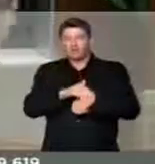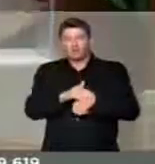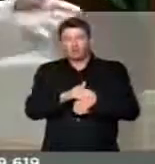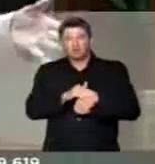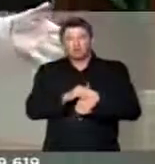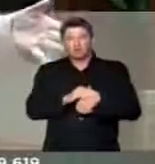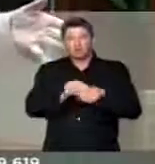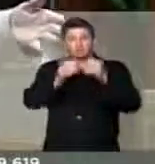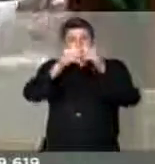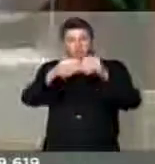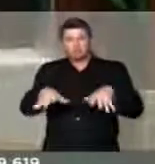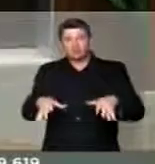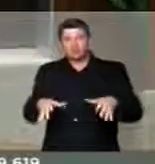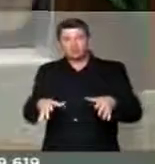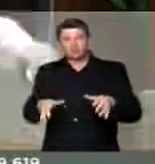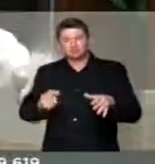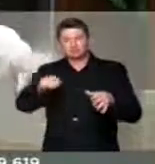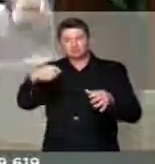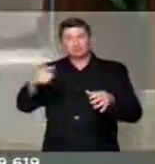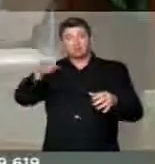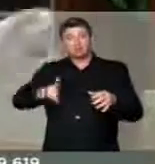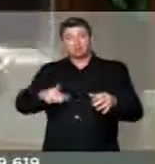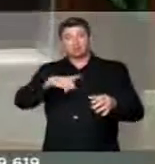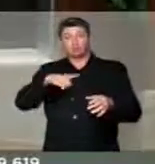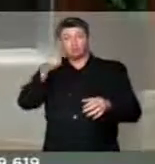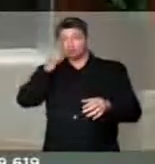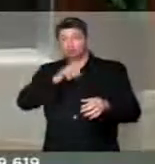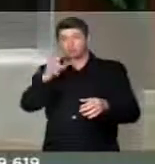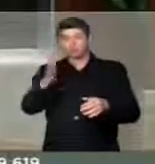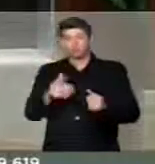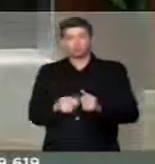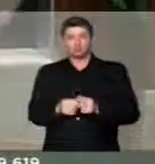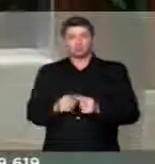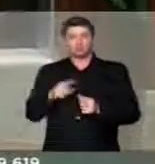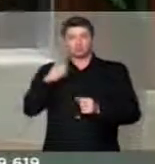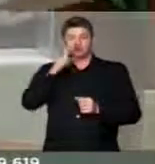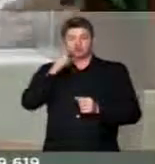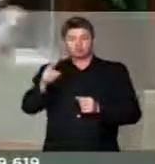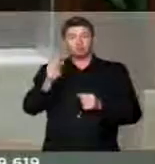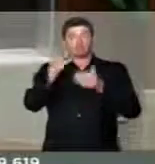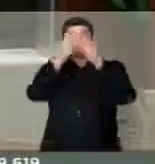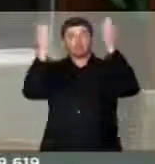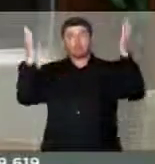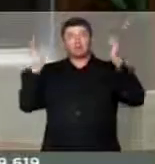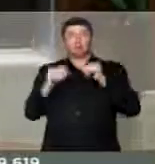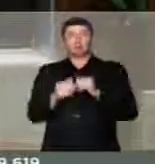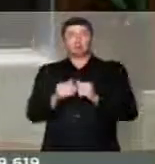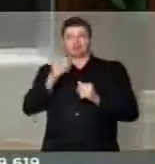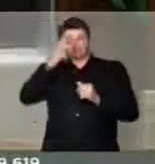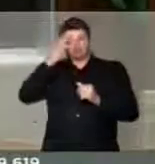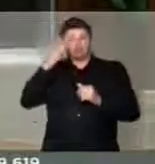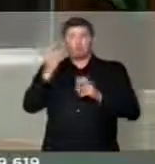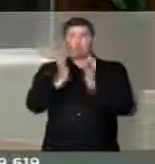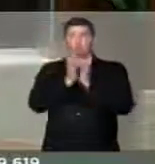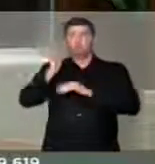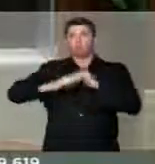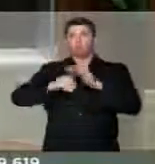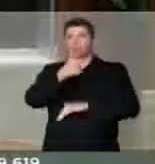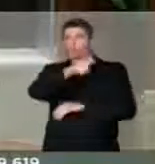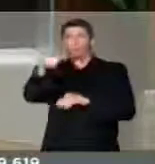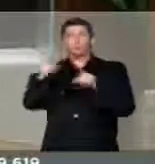desse, prejudicar quem tem direitos adquiridos, e a gente vê aí em tantas outras